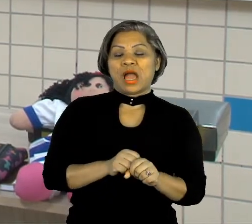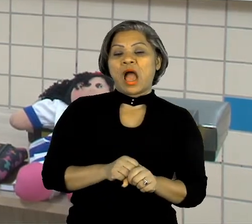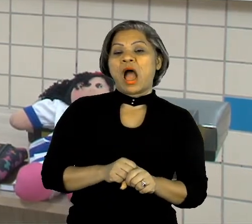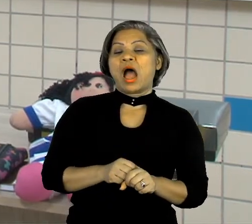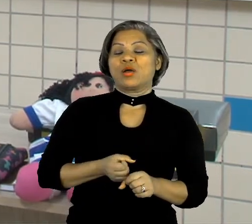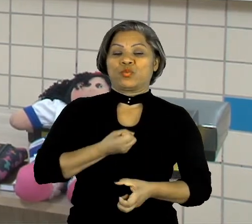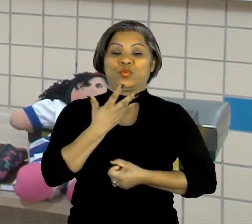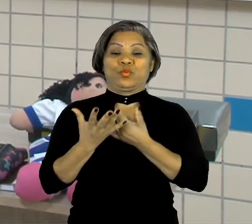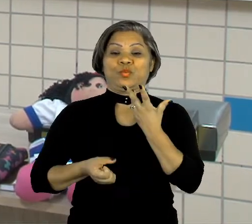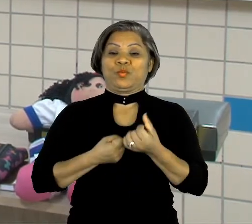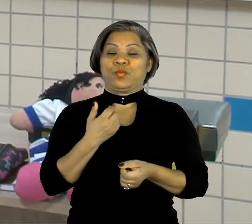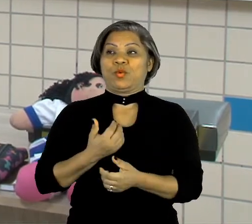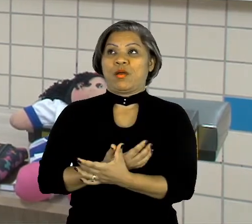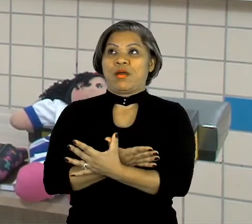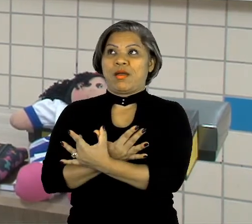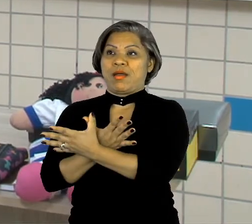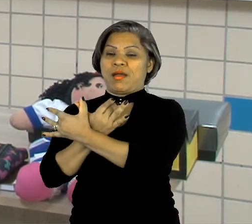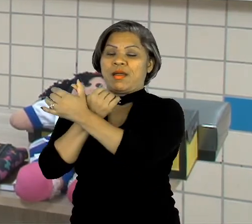Borboletas.